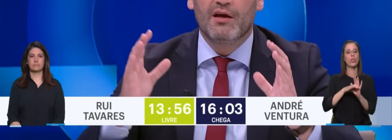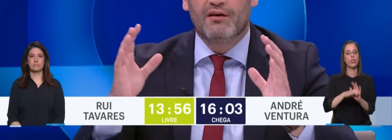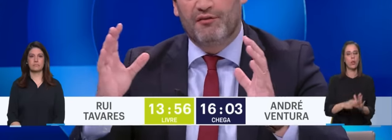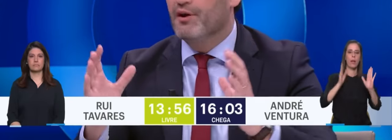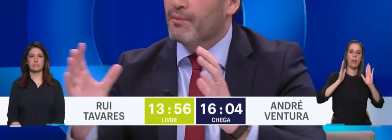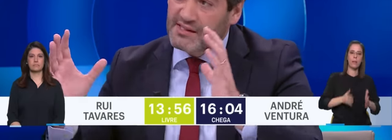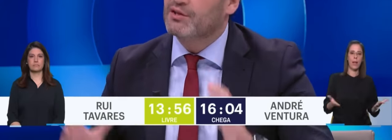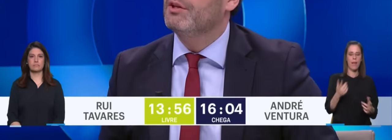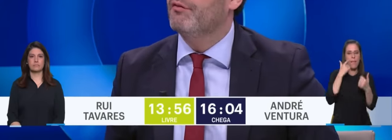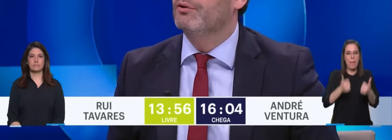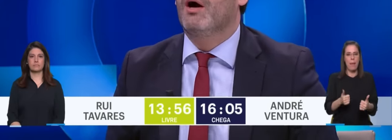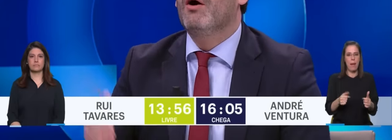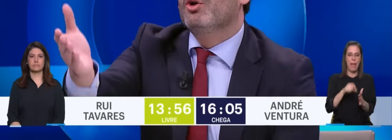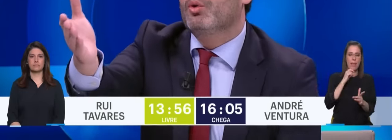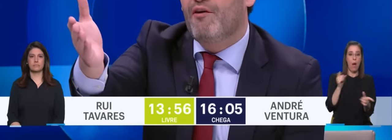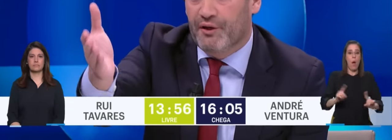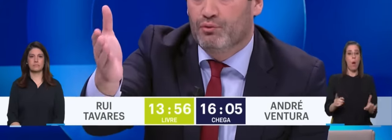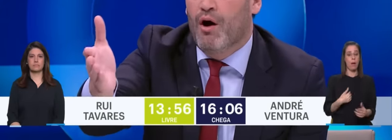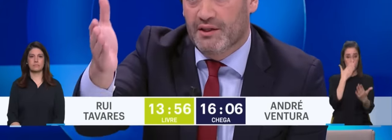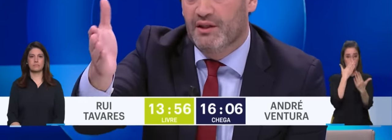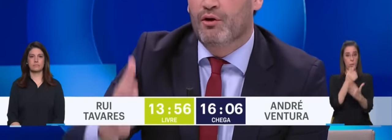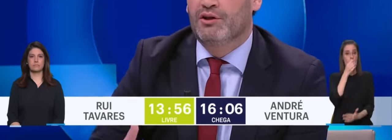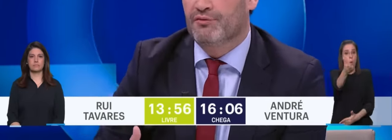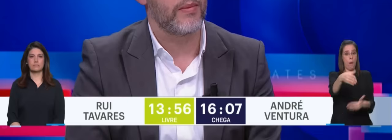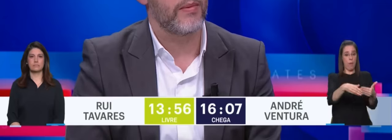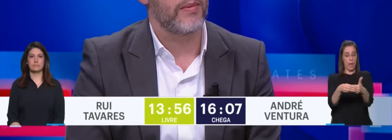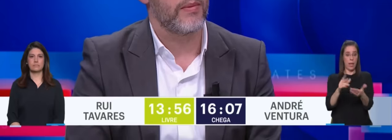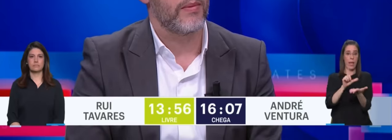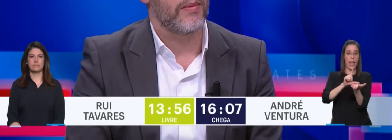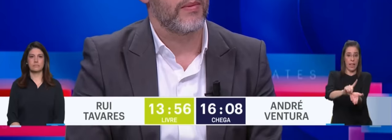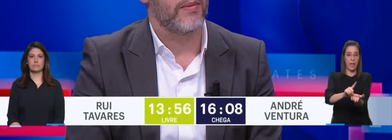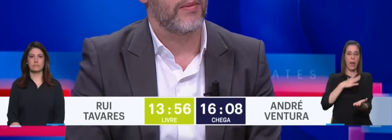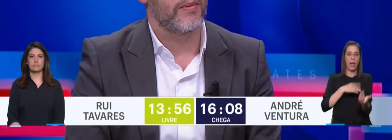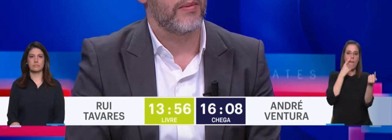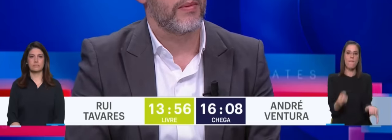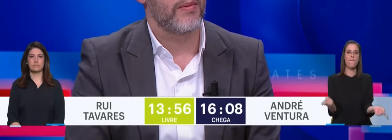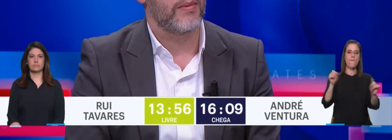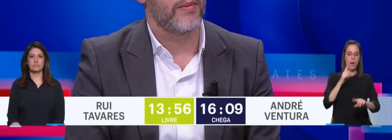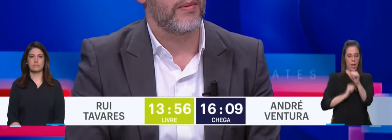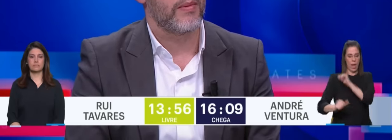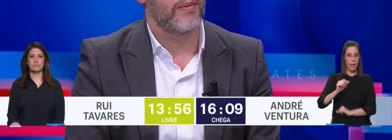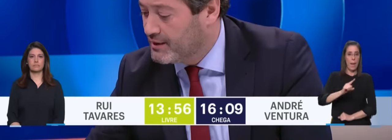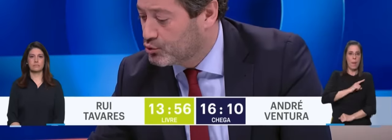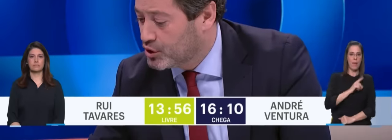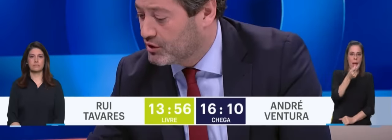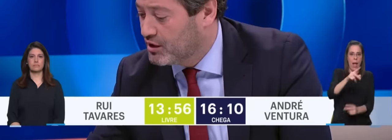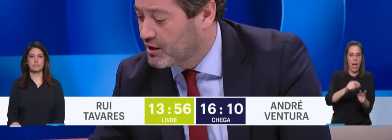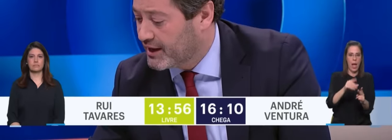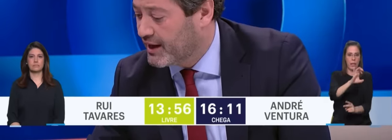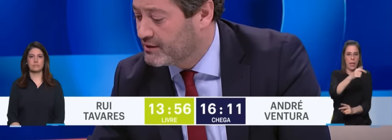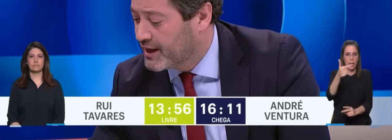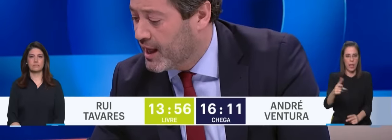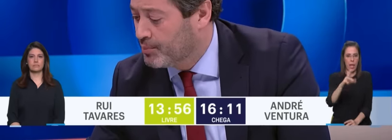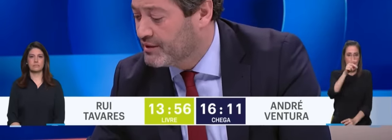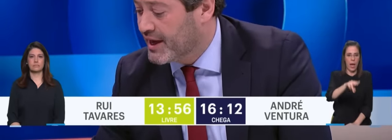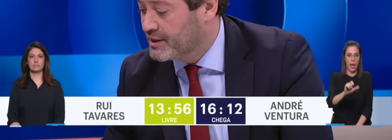que ver bem se esta medida vai ou não eu estou à frente do homem que lider oo livre e que quer voltar atrás com a privatização da Ana do CTT da